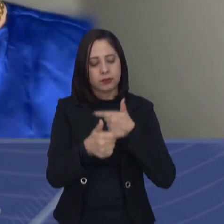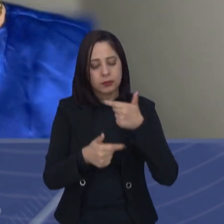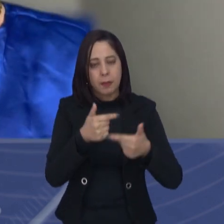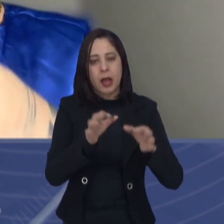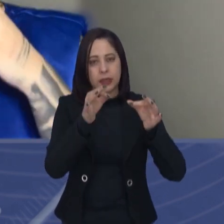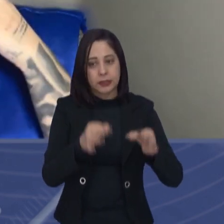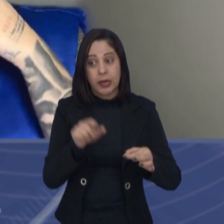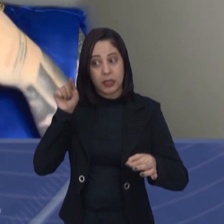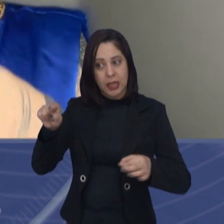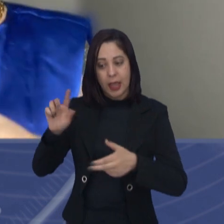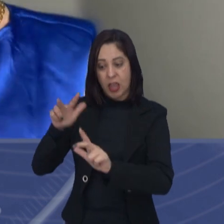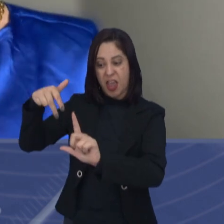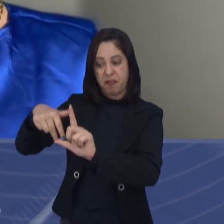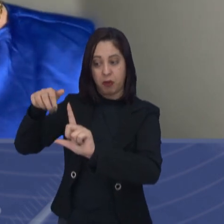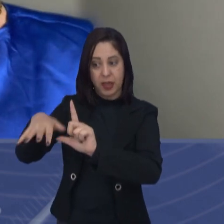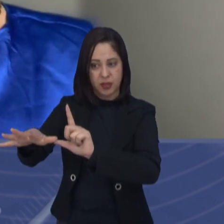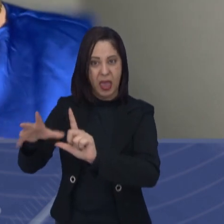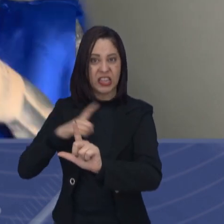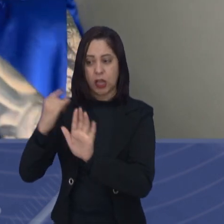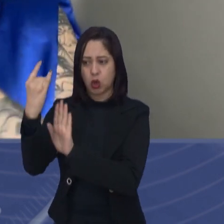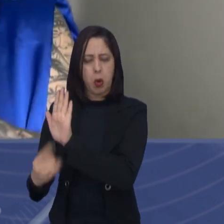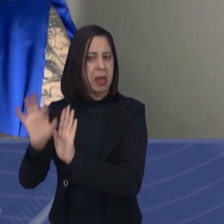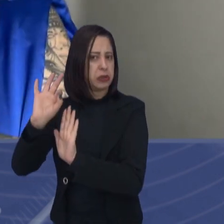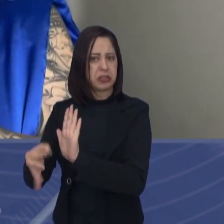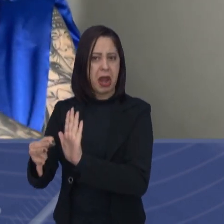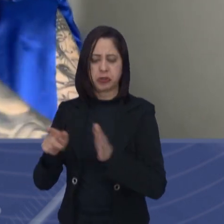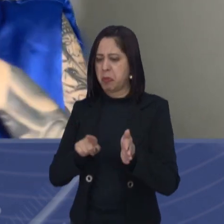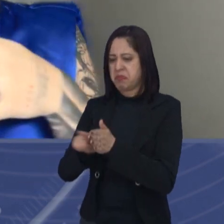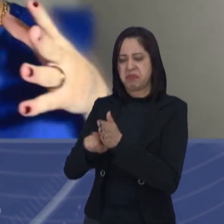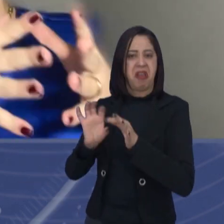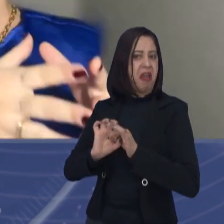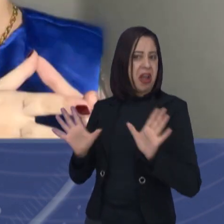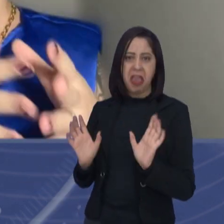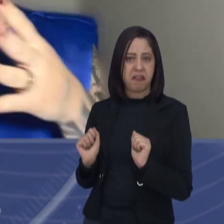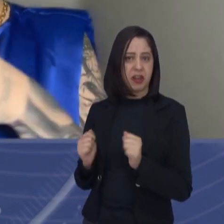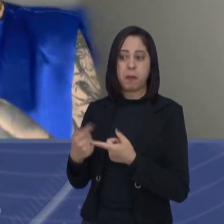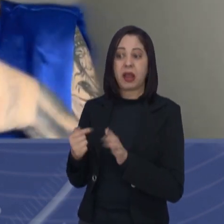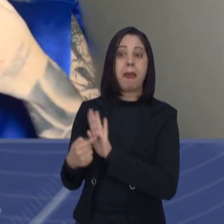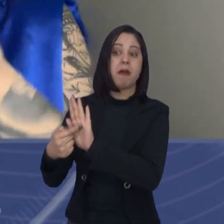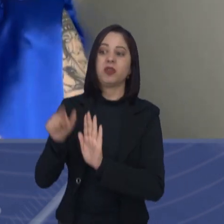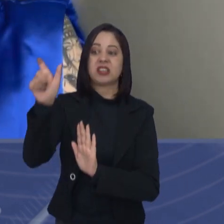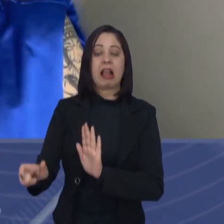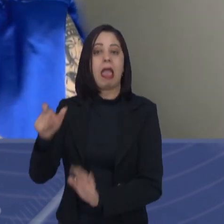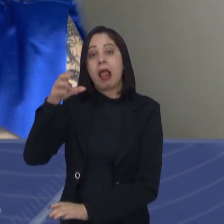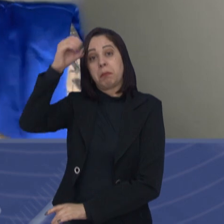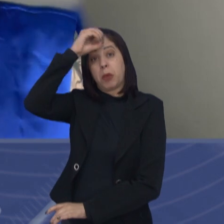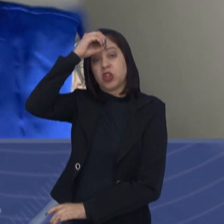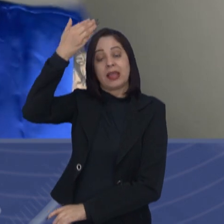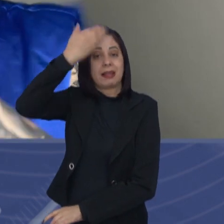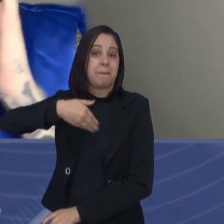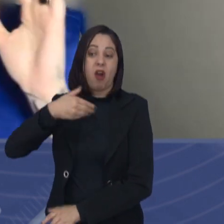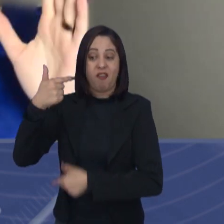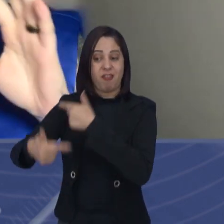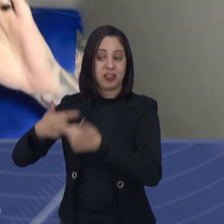declarações todas feitas, com as publicidades feitas direitinho, uma investigação só vai trazer coisas positivas no sentido de comprovar todo o